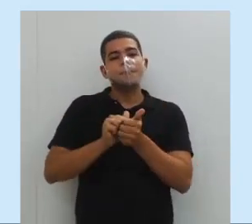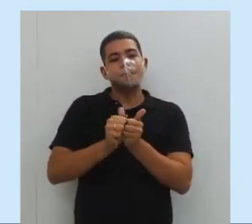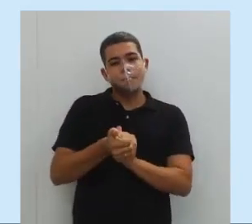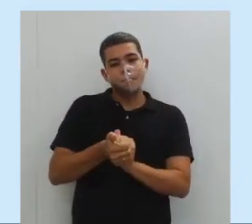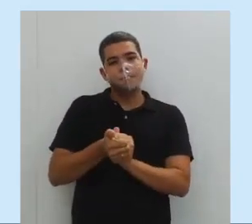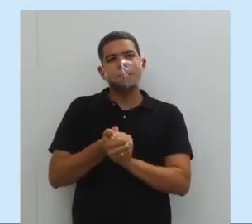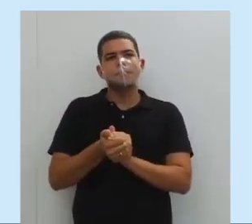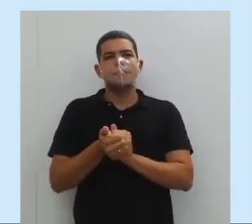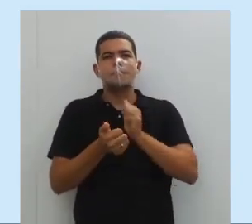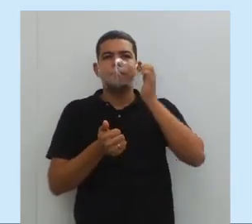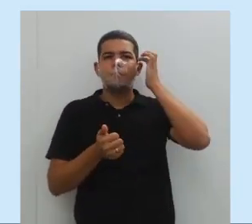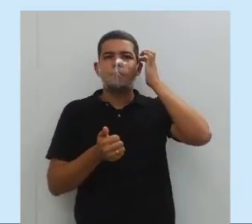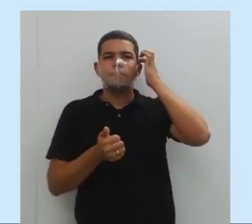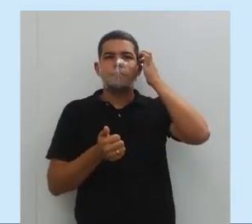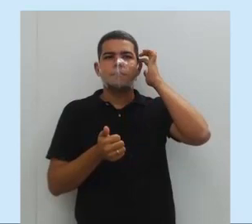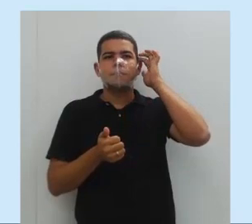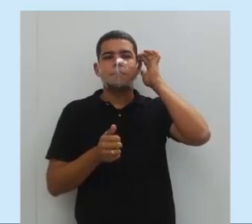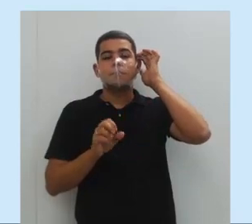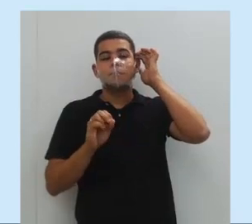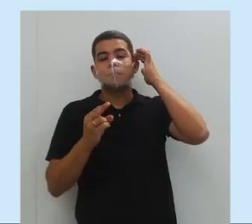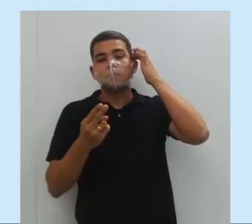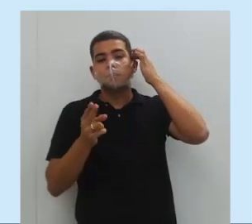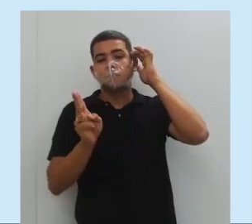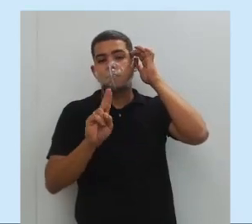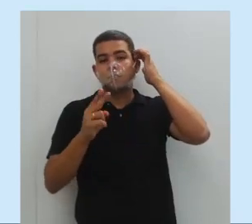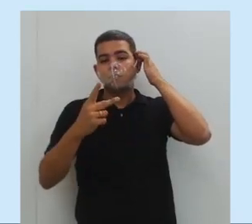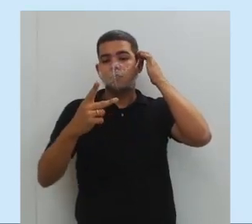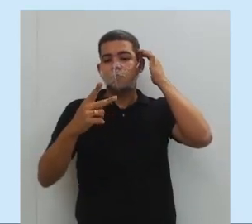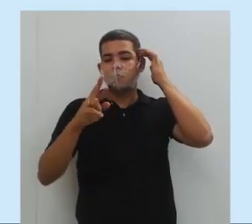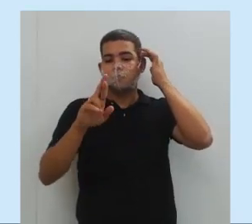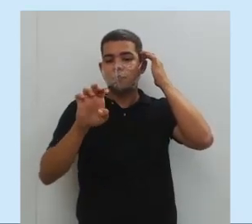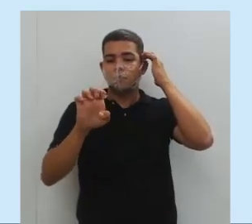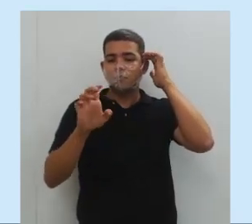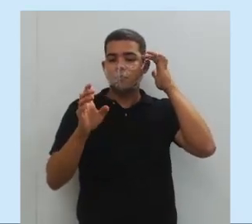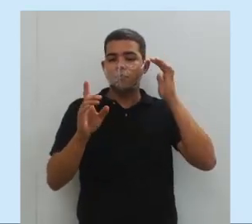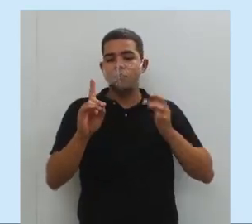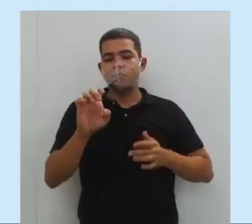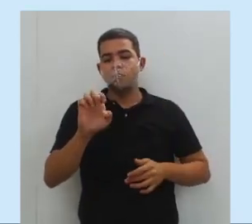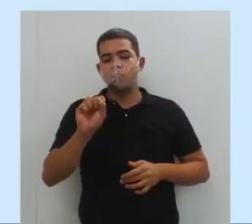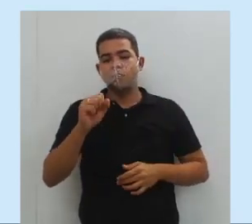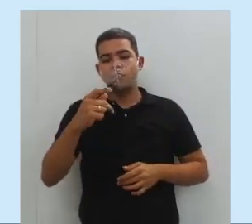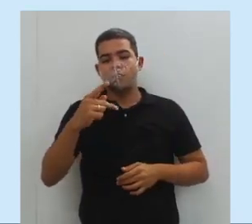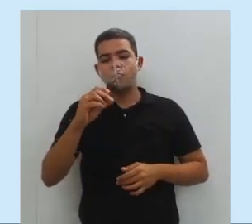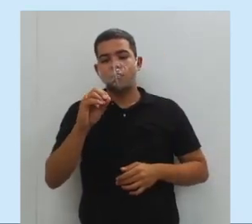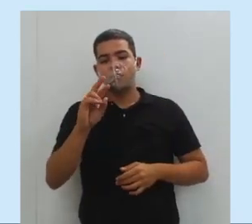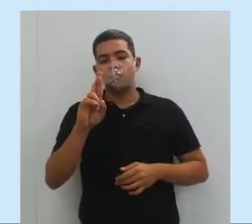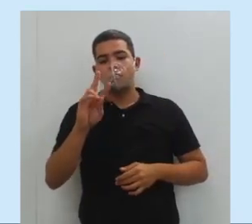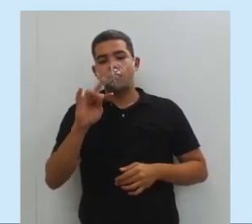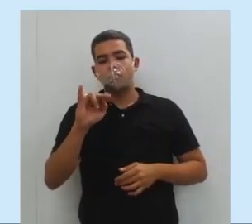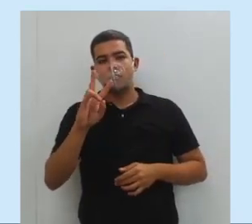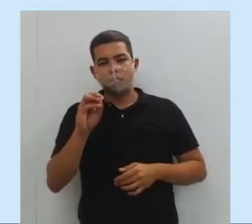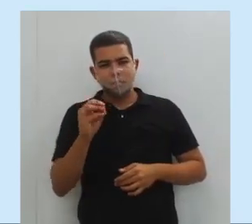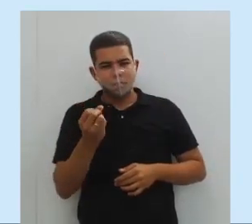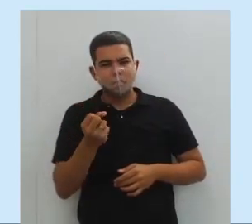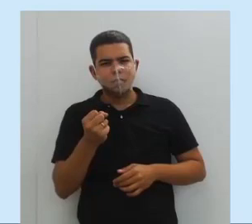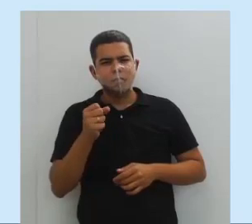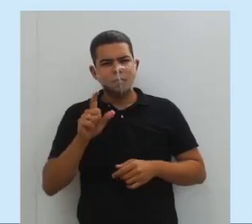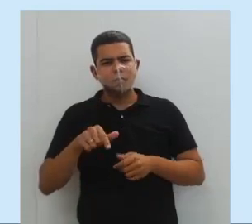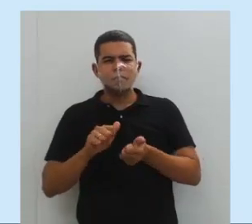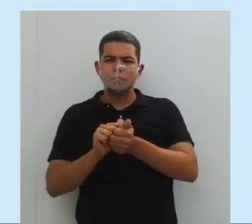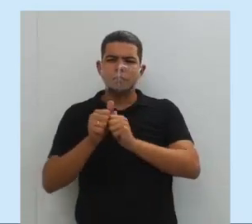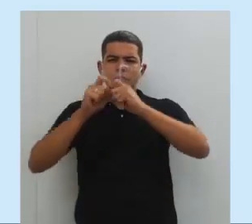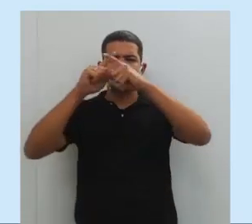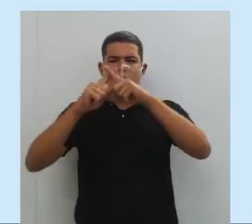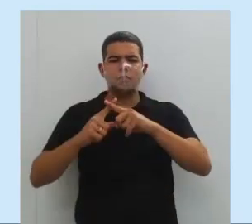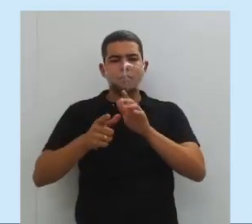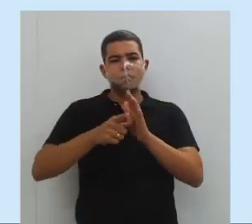esportivos, que são também chamados de jogos pré-desportivos, iniciais aos esportes, que normalmente é bem vivenciado dentro